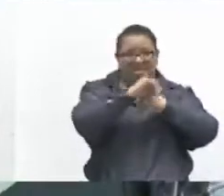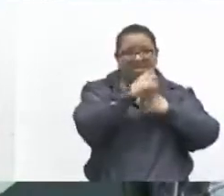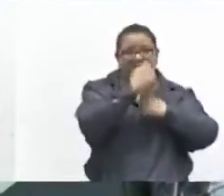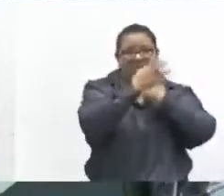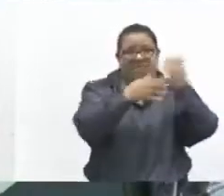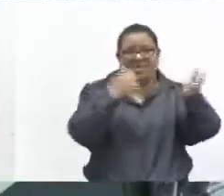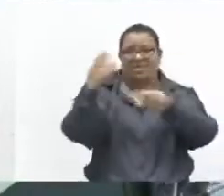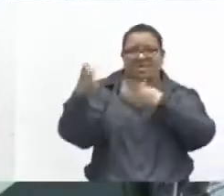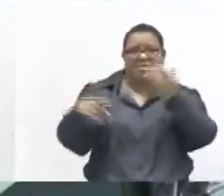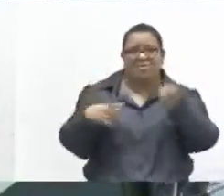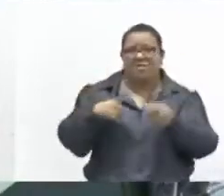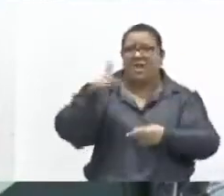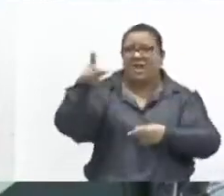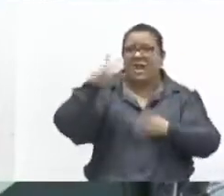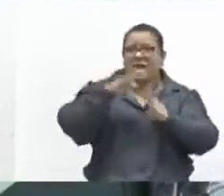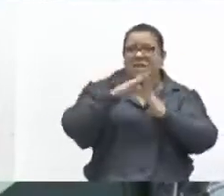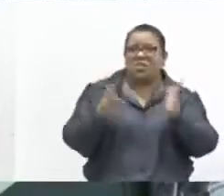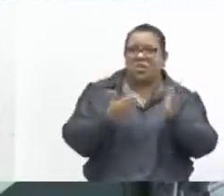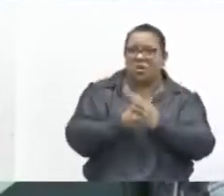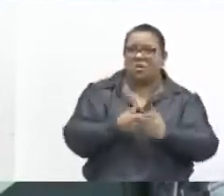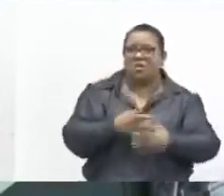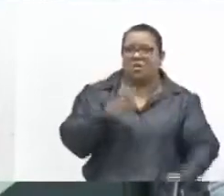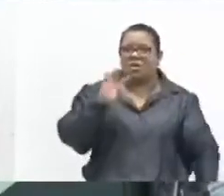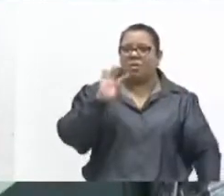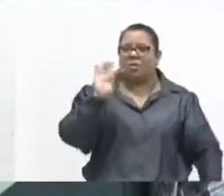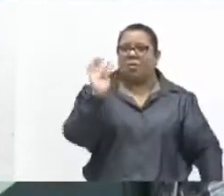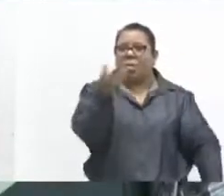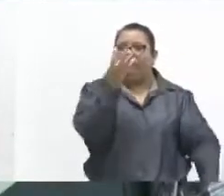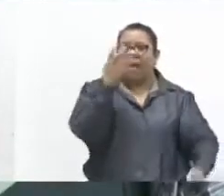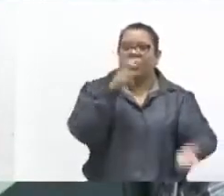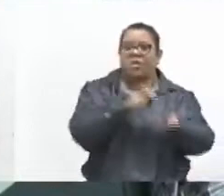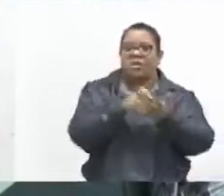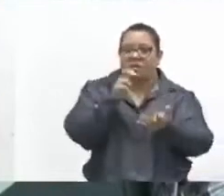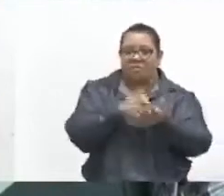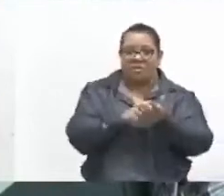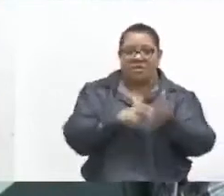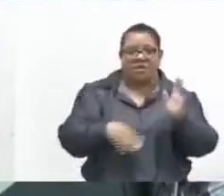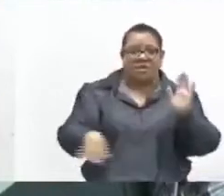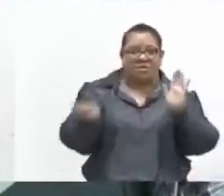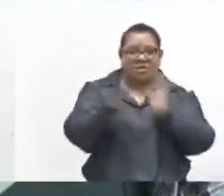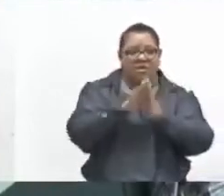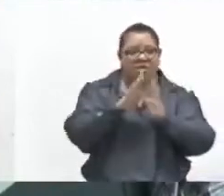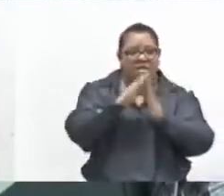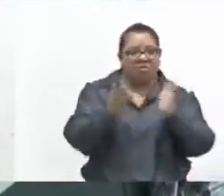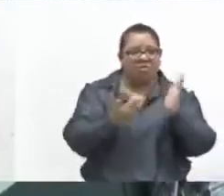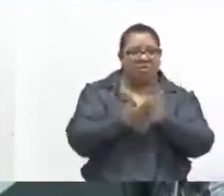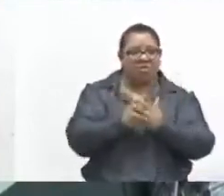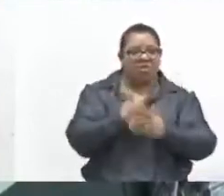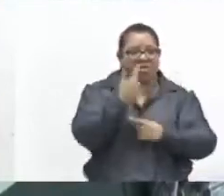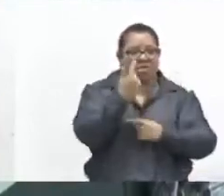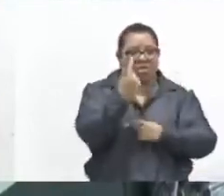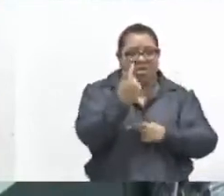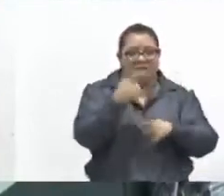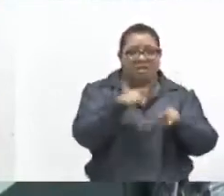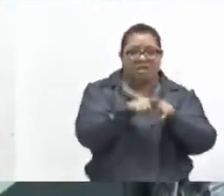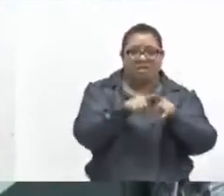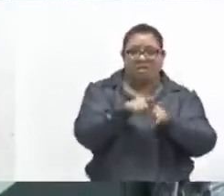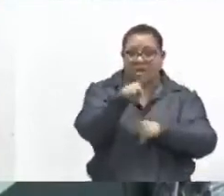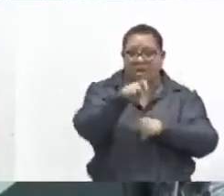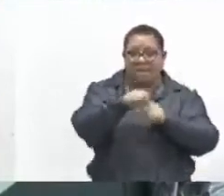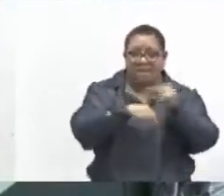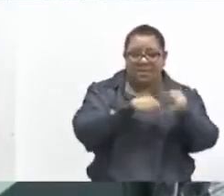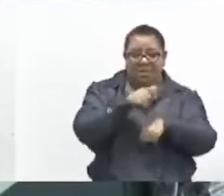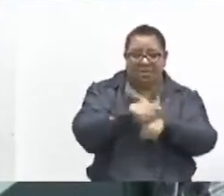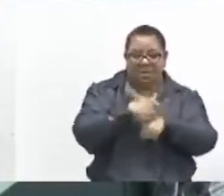Carlinda, onde o estudante tem que sair de casa 4h30 da manhã para estar na escola 7 horas, ou que a escola até tem que mudar o horário da aula porque